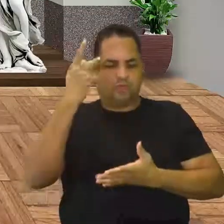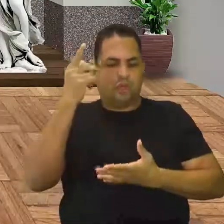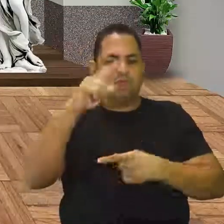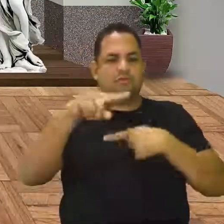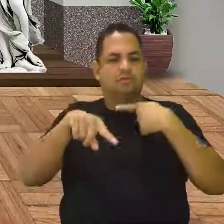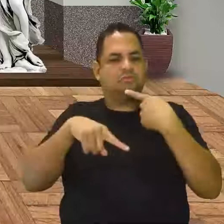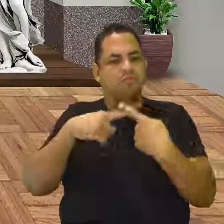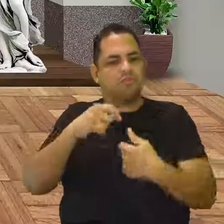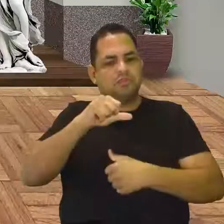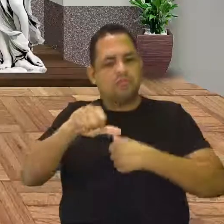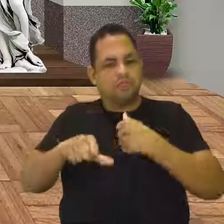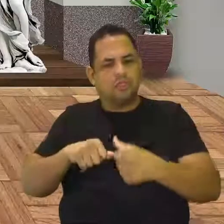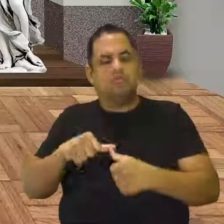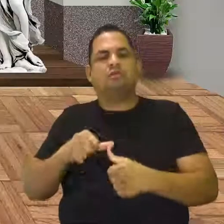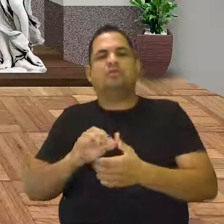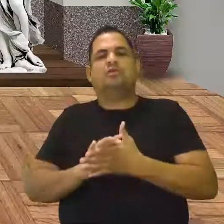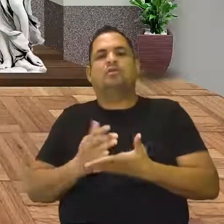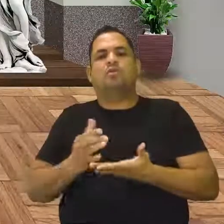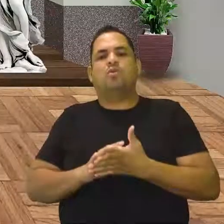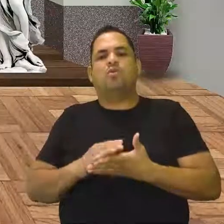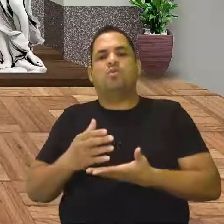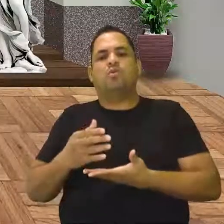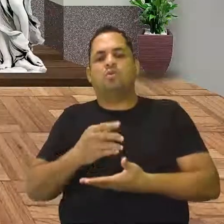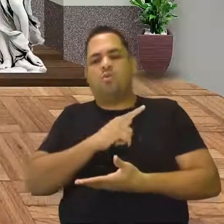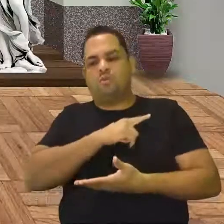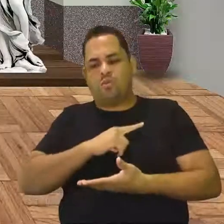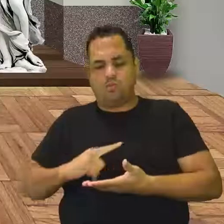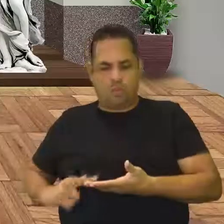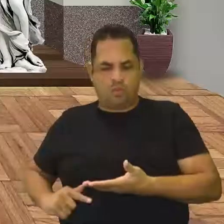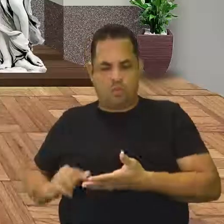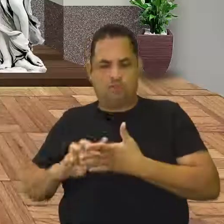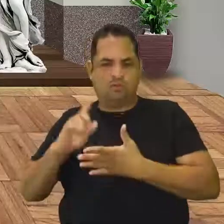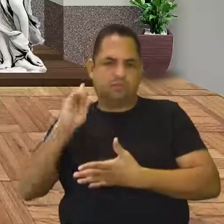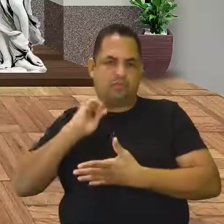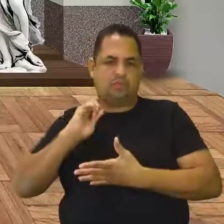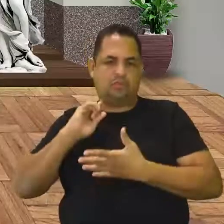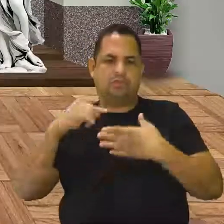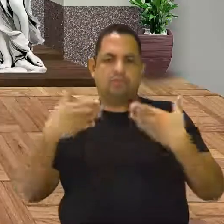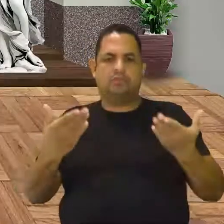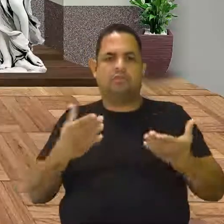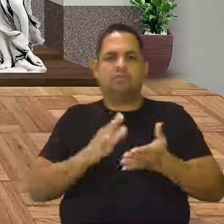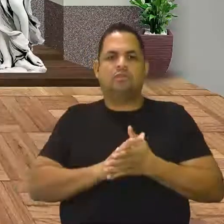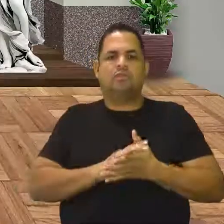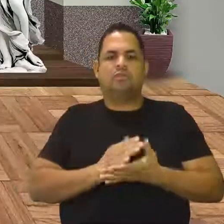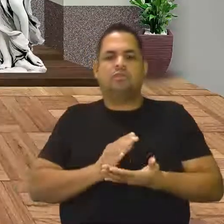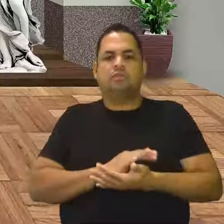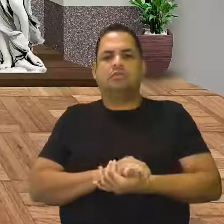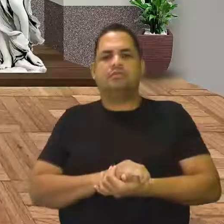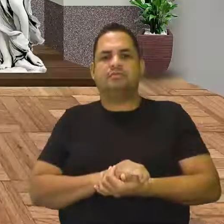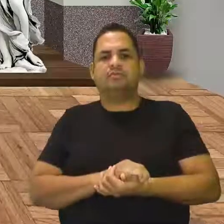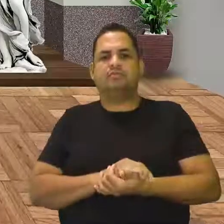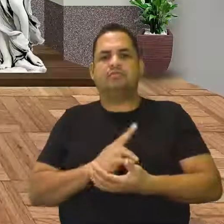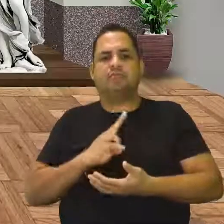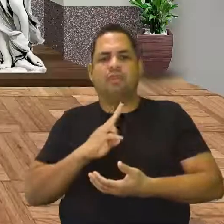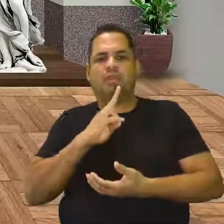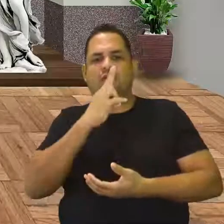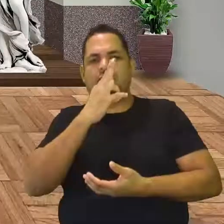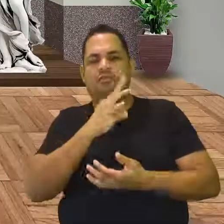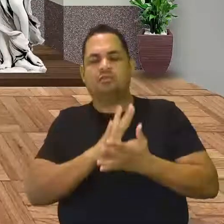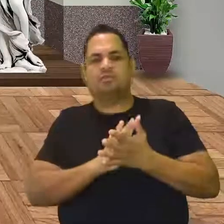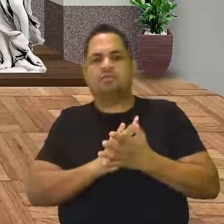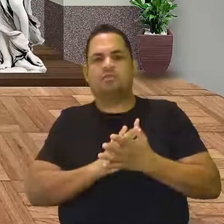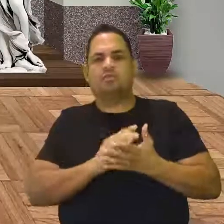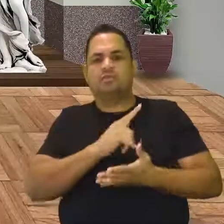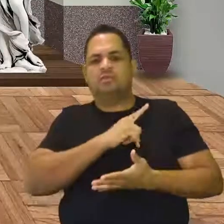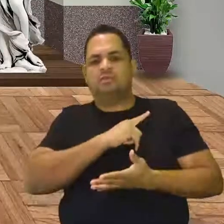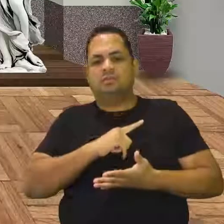Gerais. Uma república oligárquica. Uma república dos governadores. O fortalecimento dos